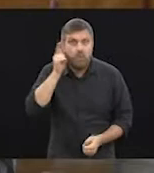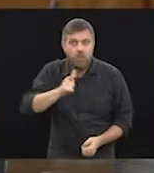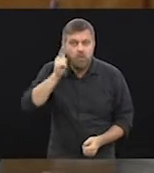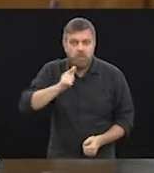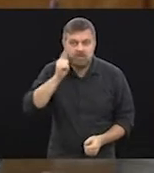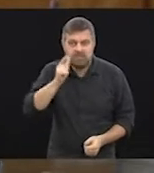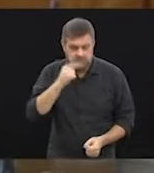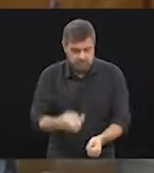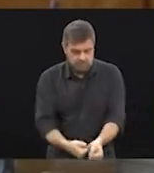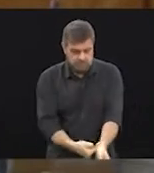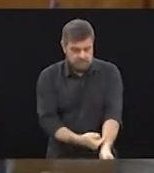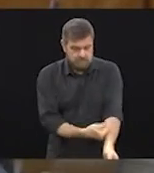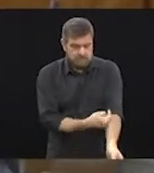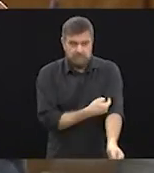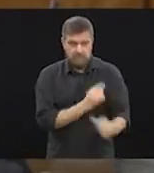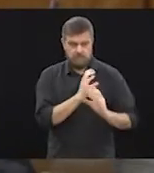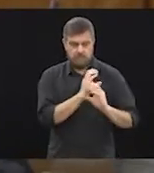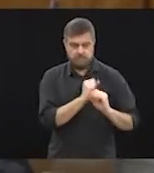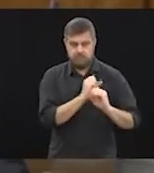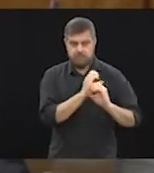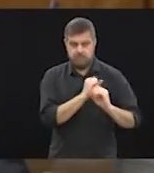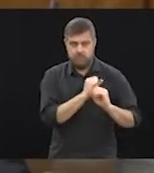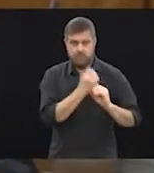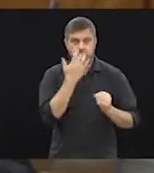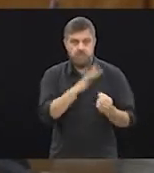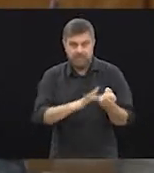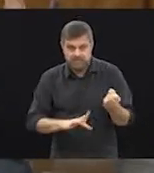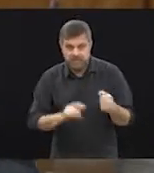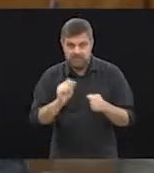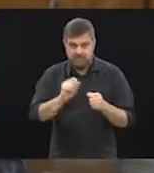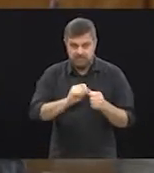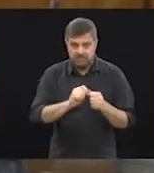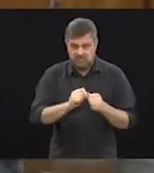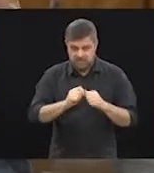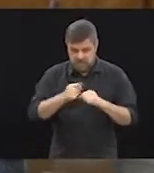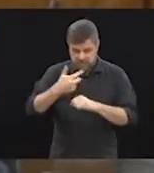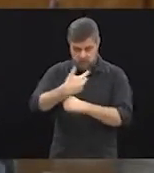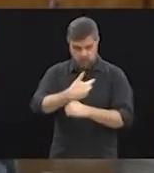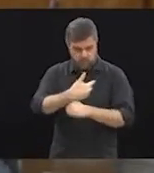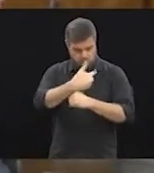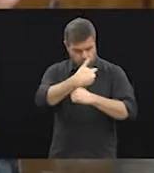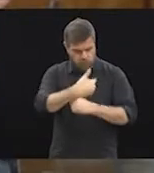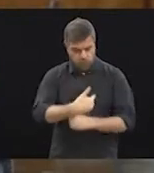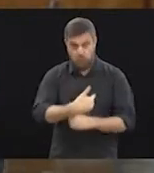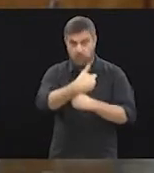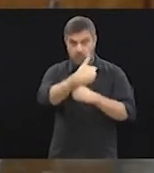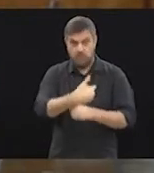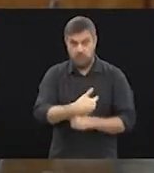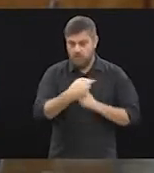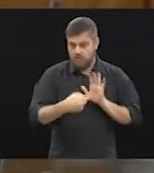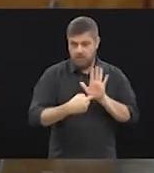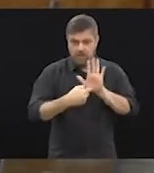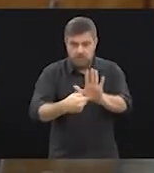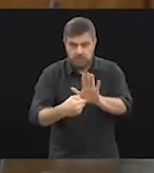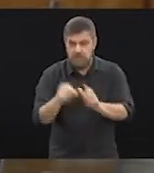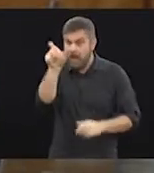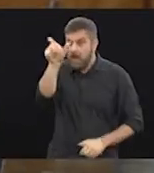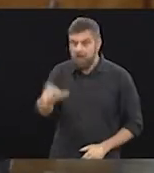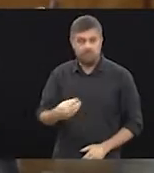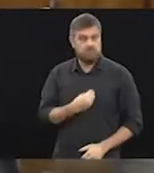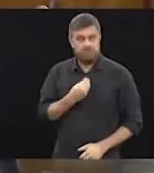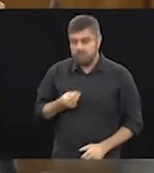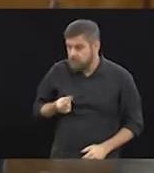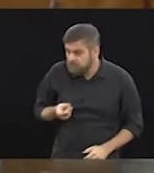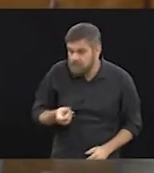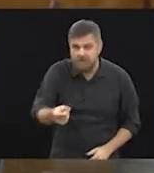sem querer, por acaso, cateterizou uma coronária, injetou contraste, desenhou, filmou essa coronária e